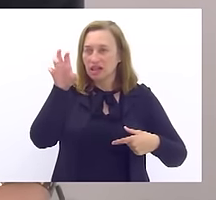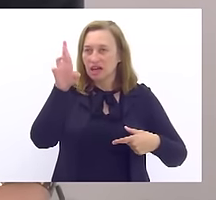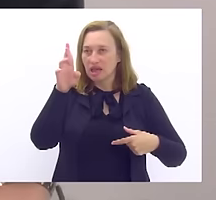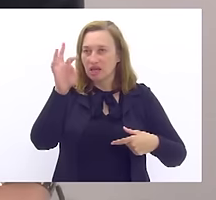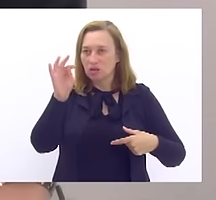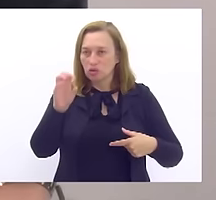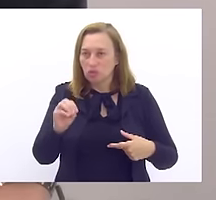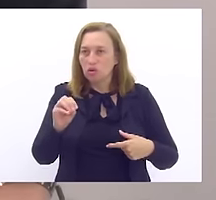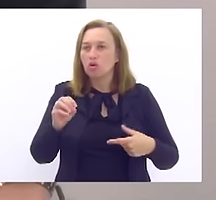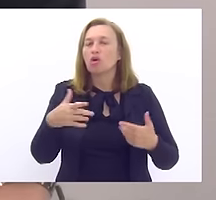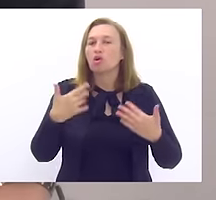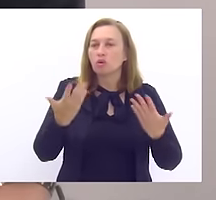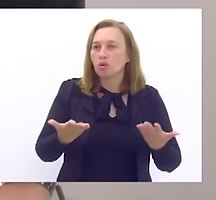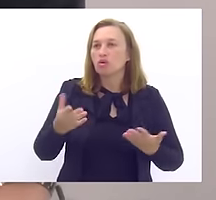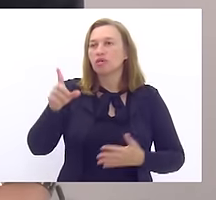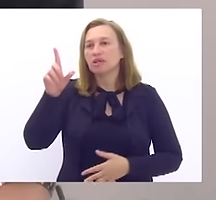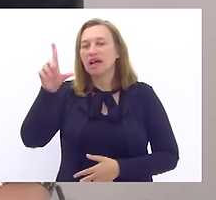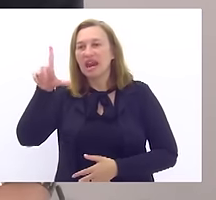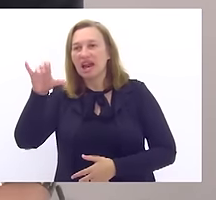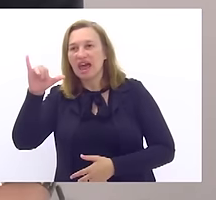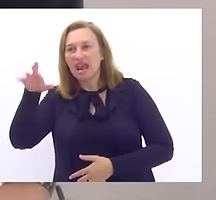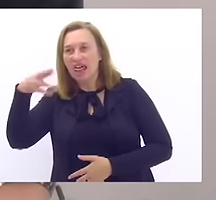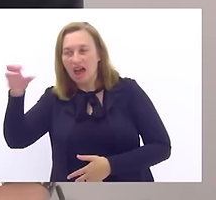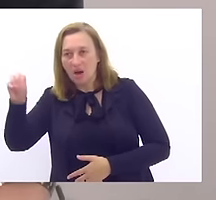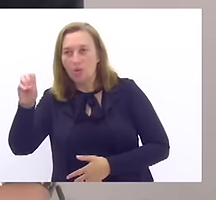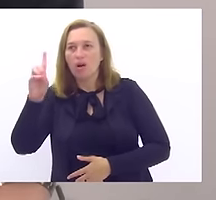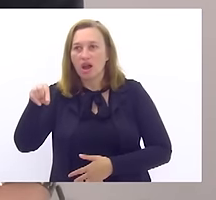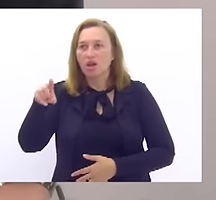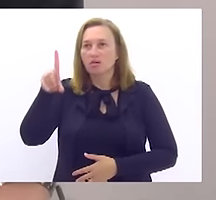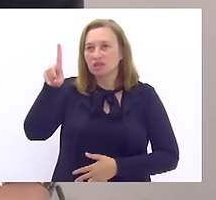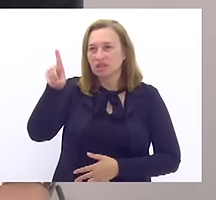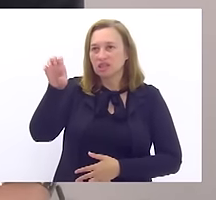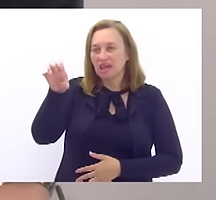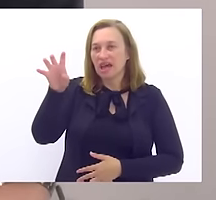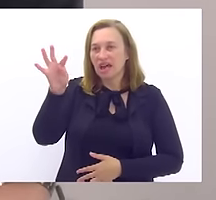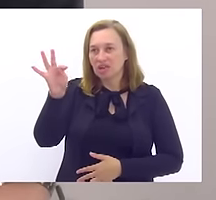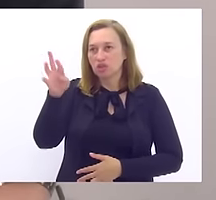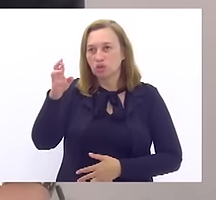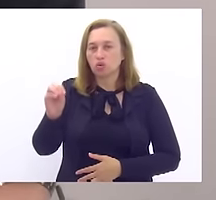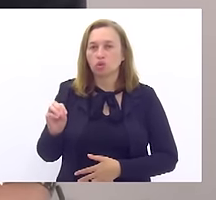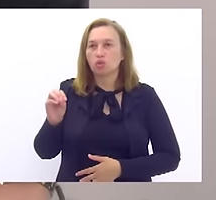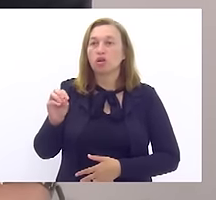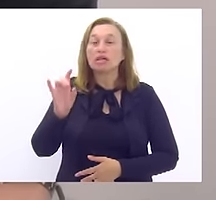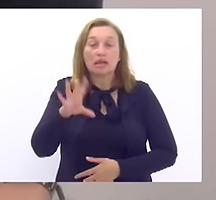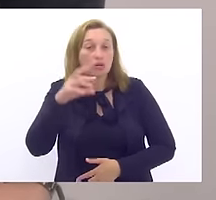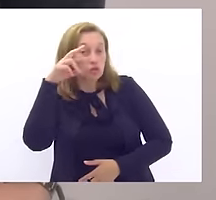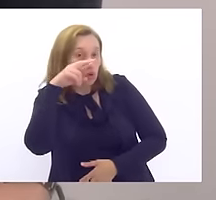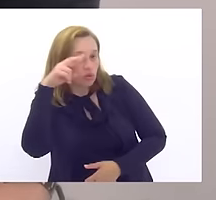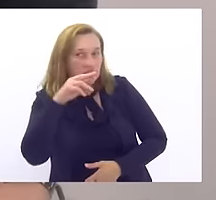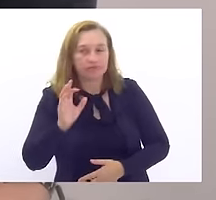neto que faz ali todas as tratativas então é muito é muito conveniente né é muito convencional